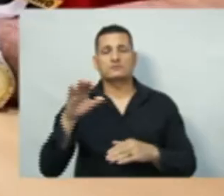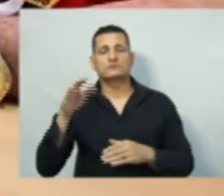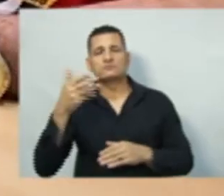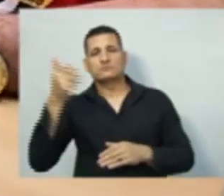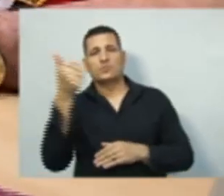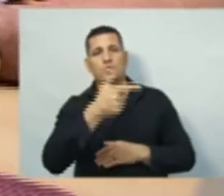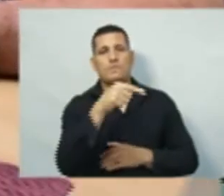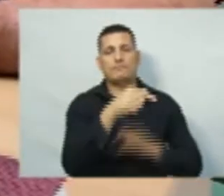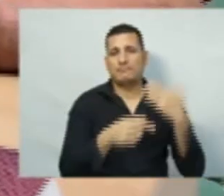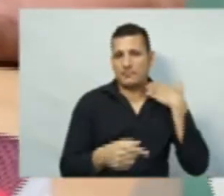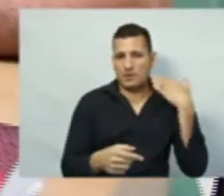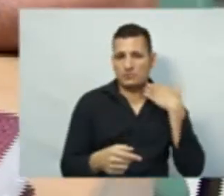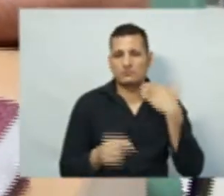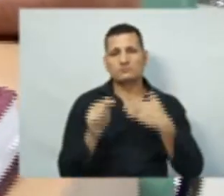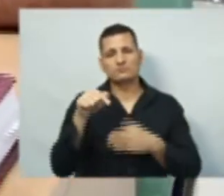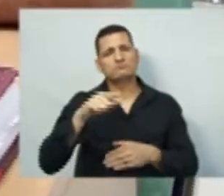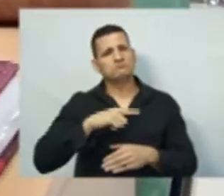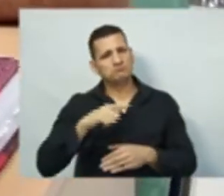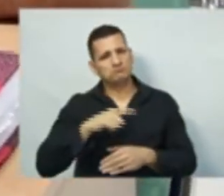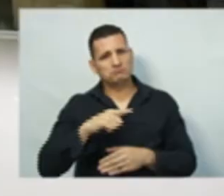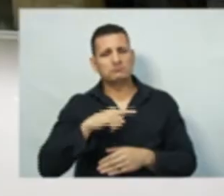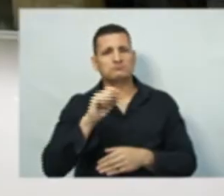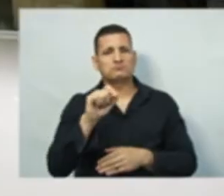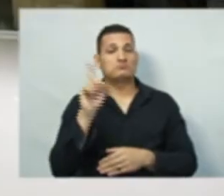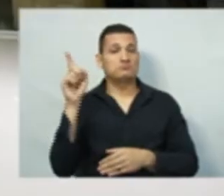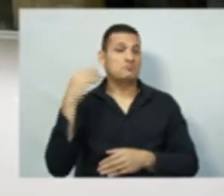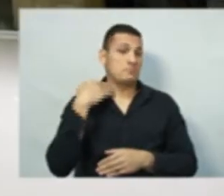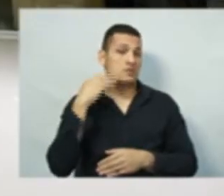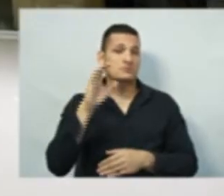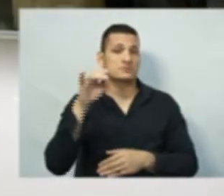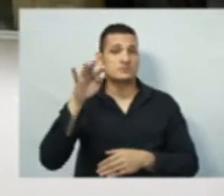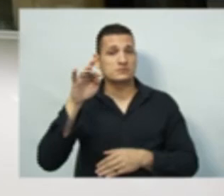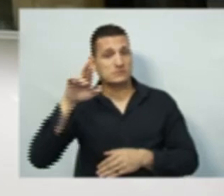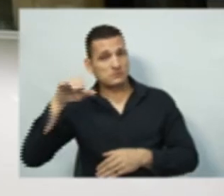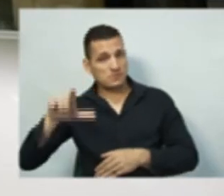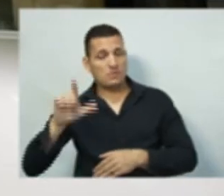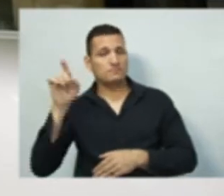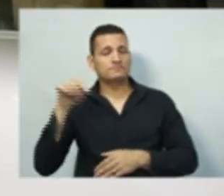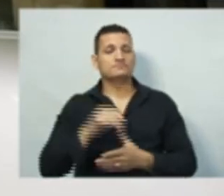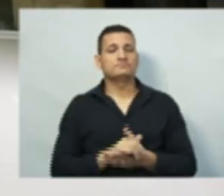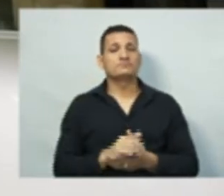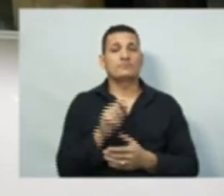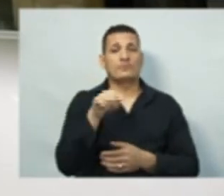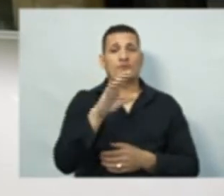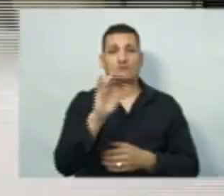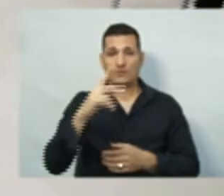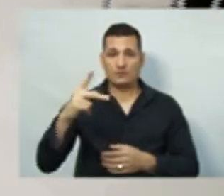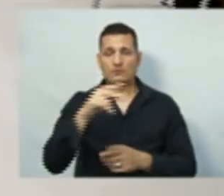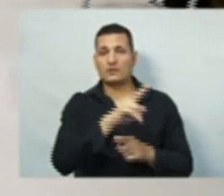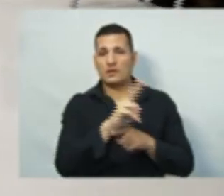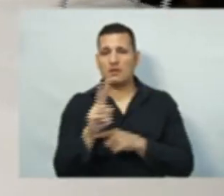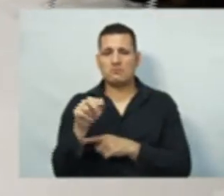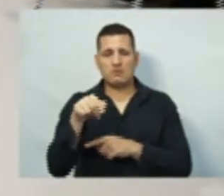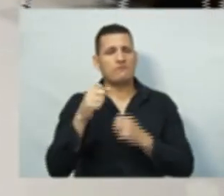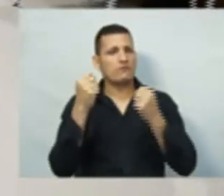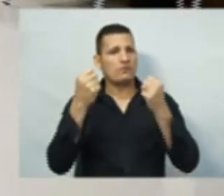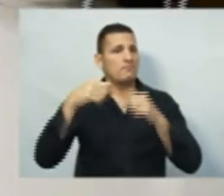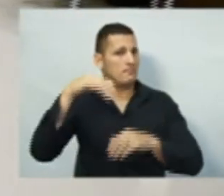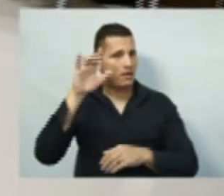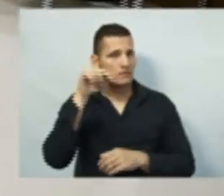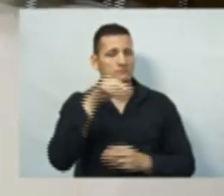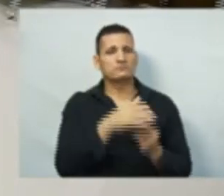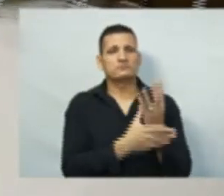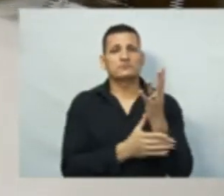com funcionamento regulado pelo Banco Central. O cooperativismo de crédito é um dos ramos mais fortes e surgiu como